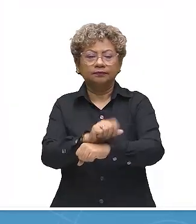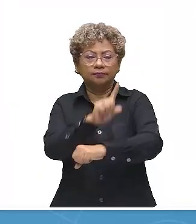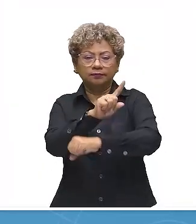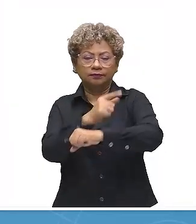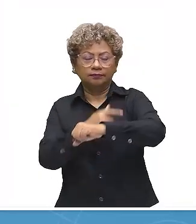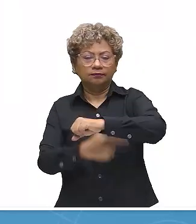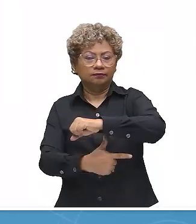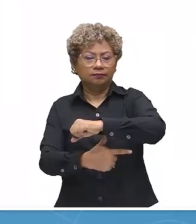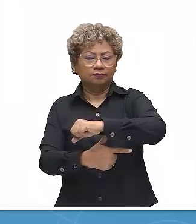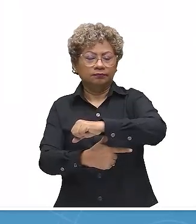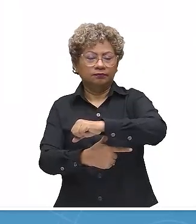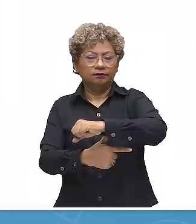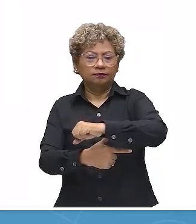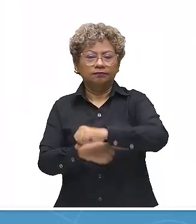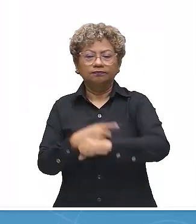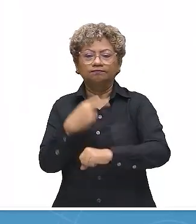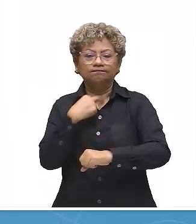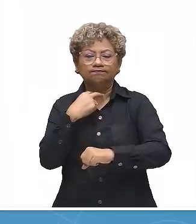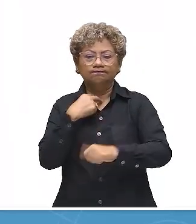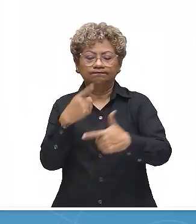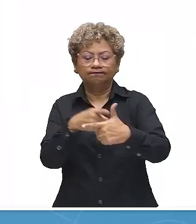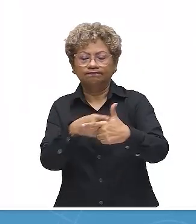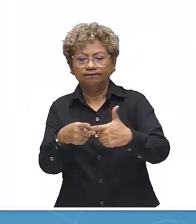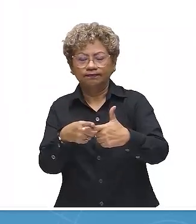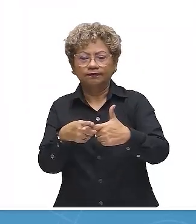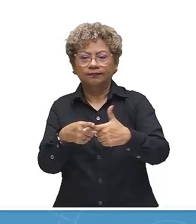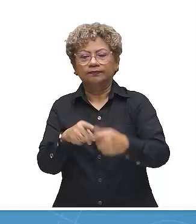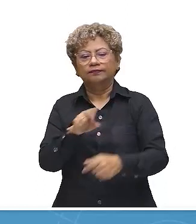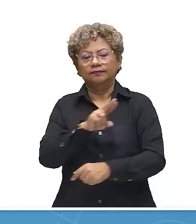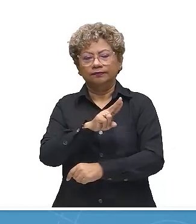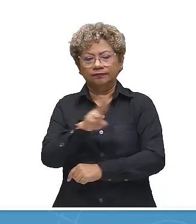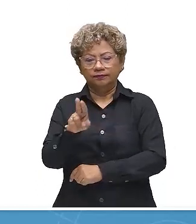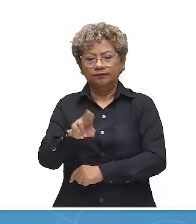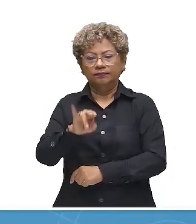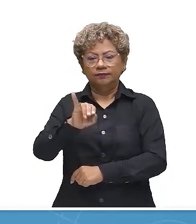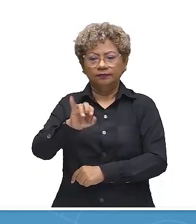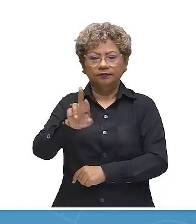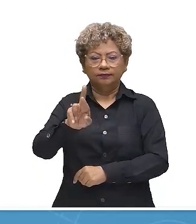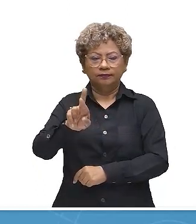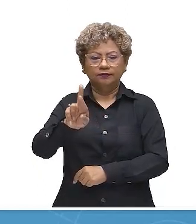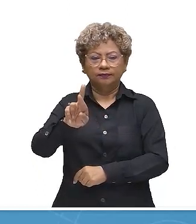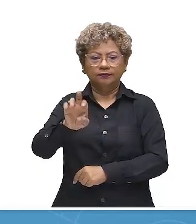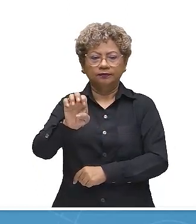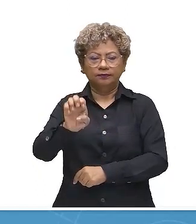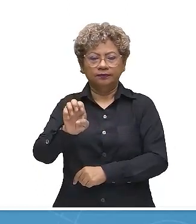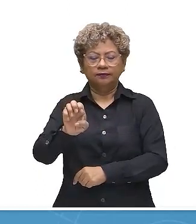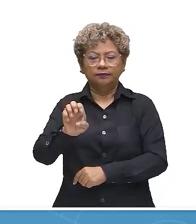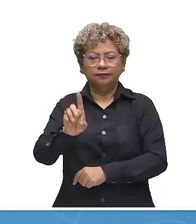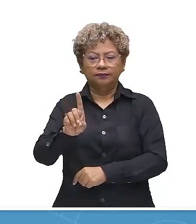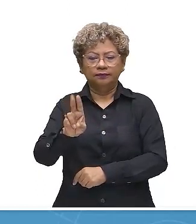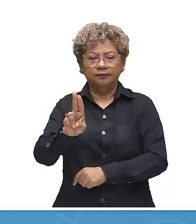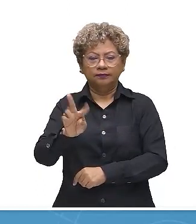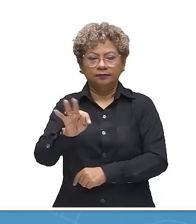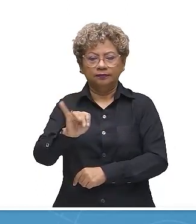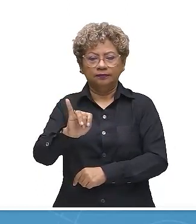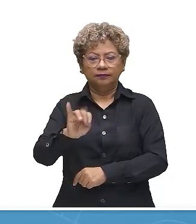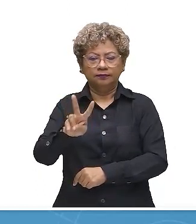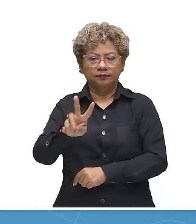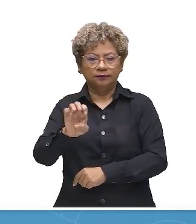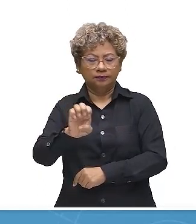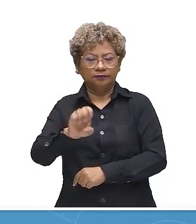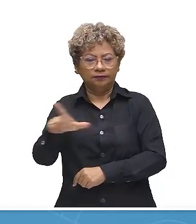essa fração. Então, quando a gente chega na menor fração possível, o nome dela é